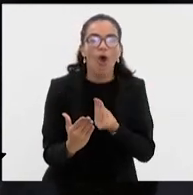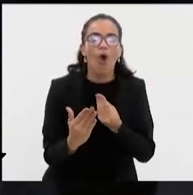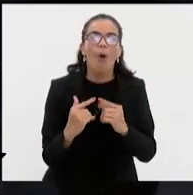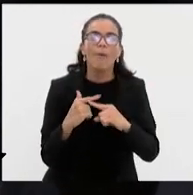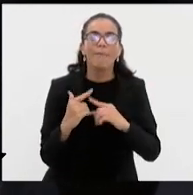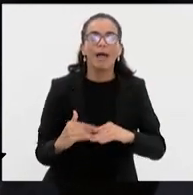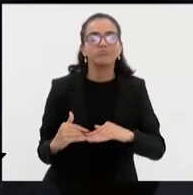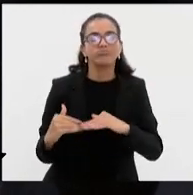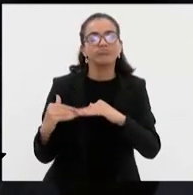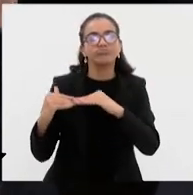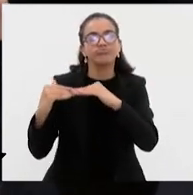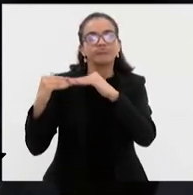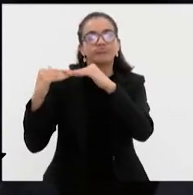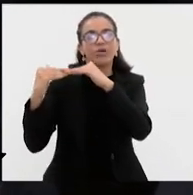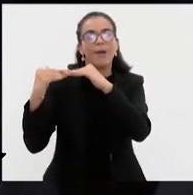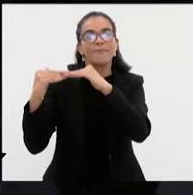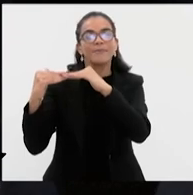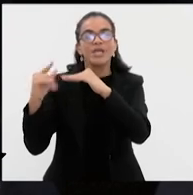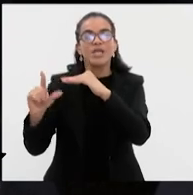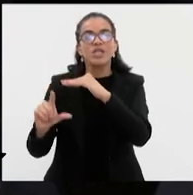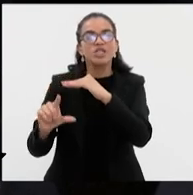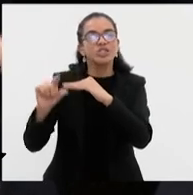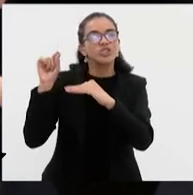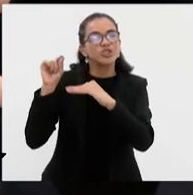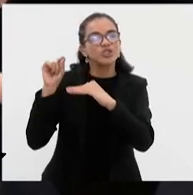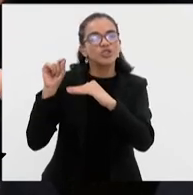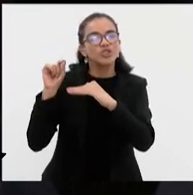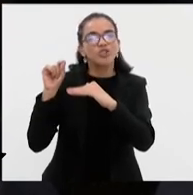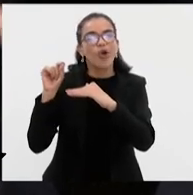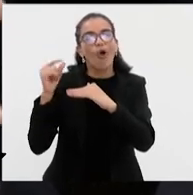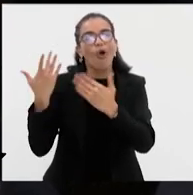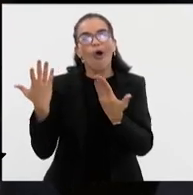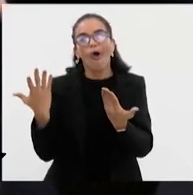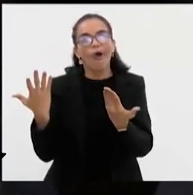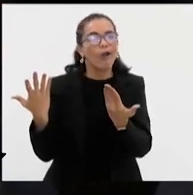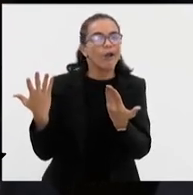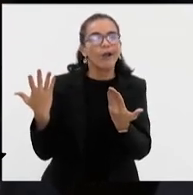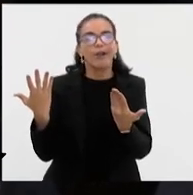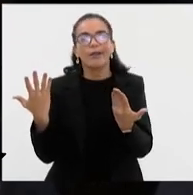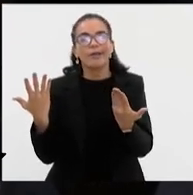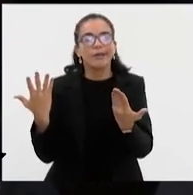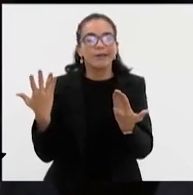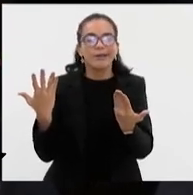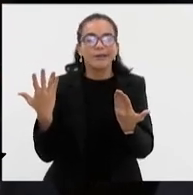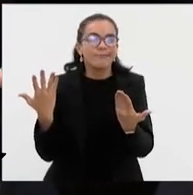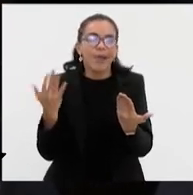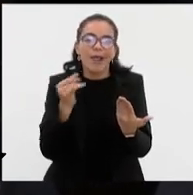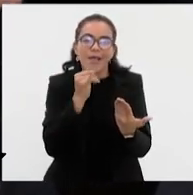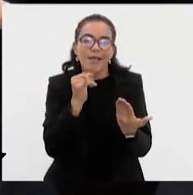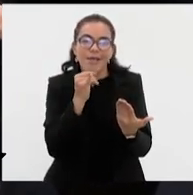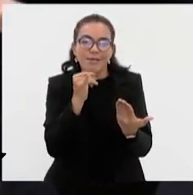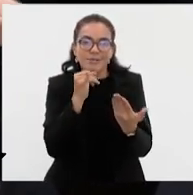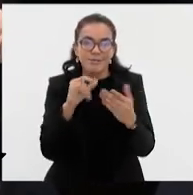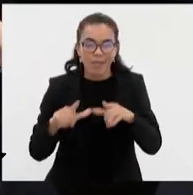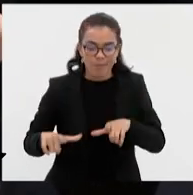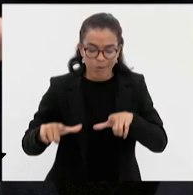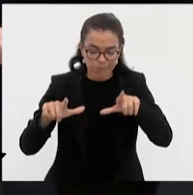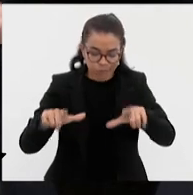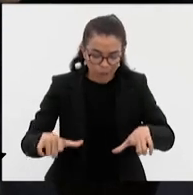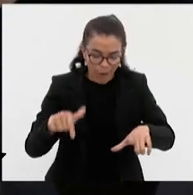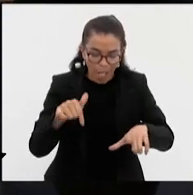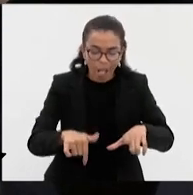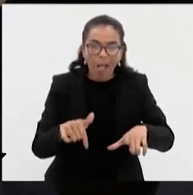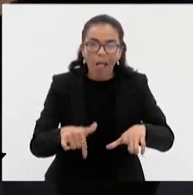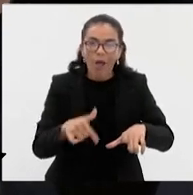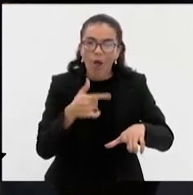sua vida, escolhe outro e isto está regulado em certidão? Né?